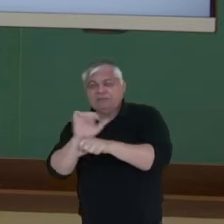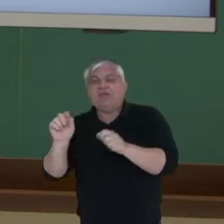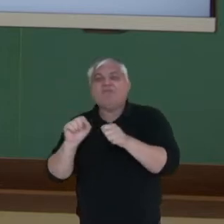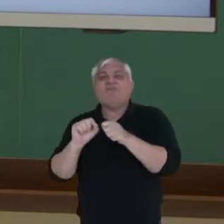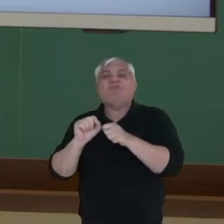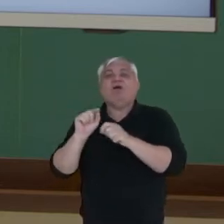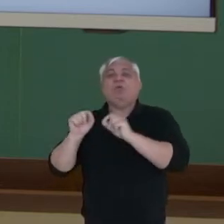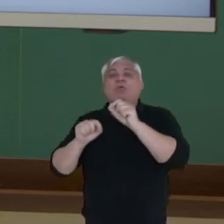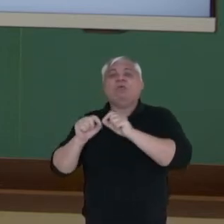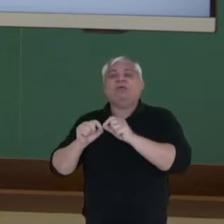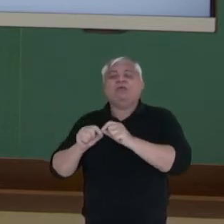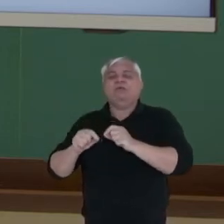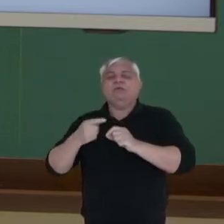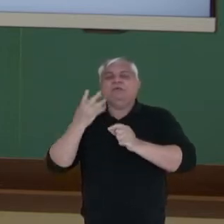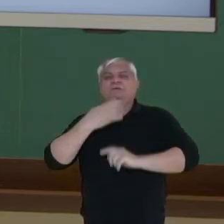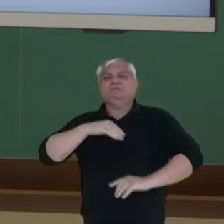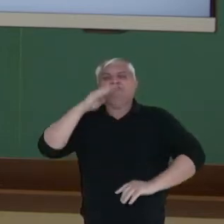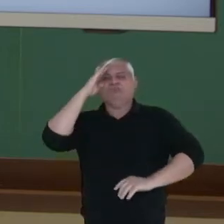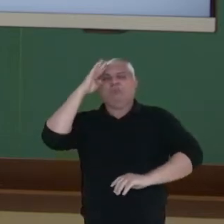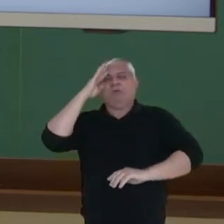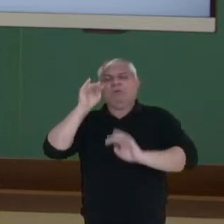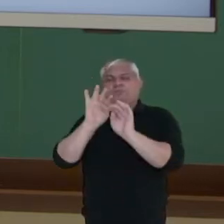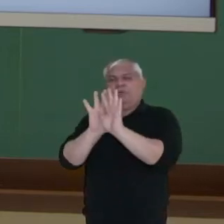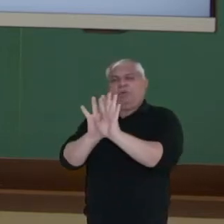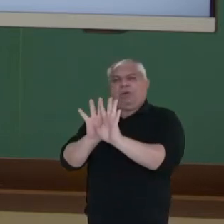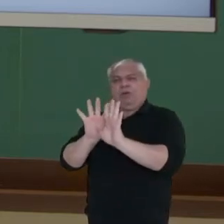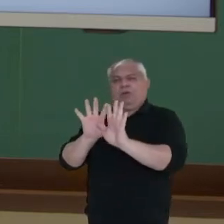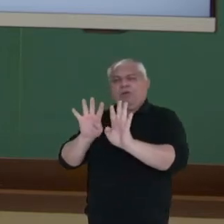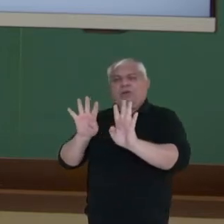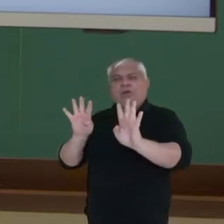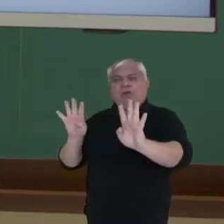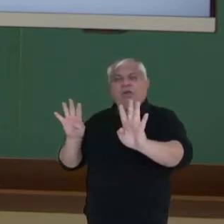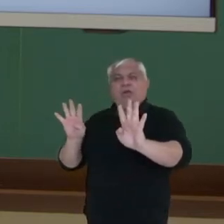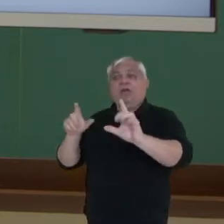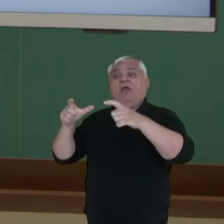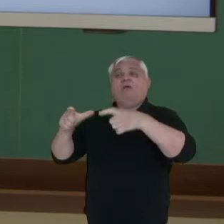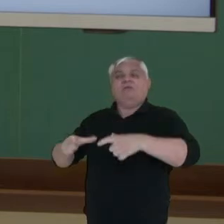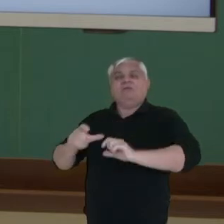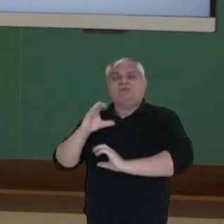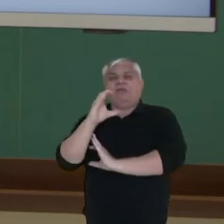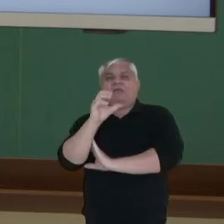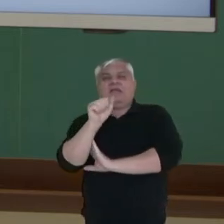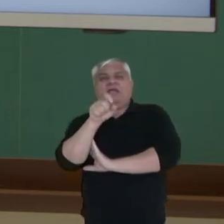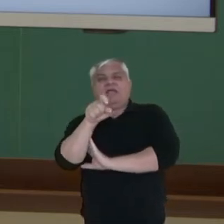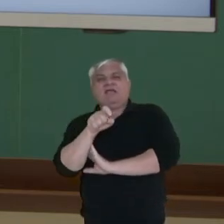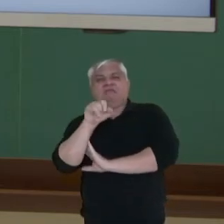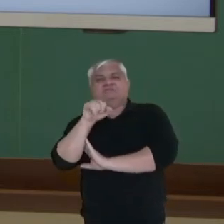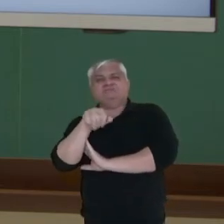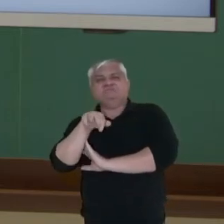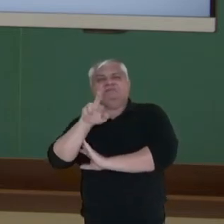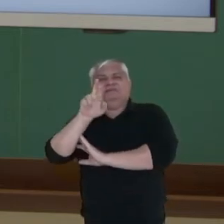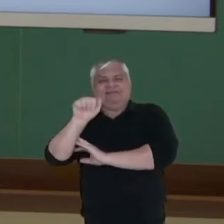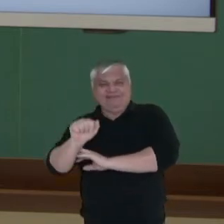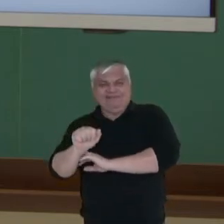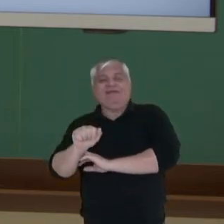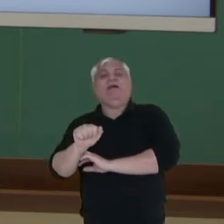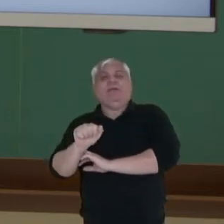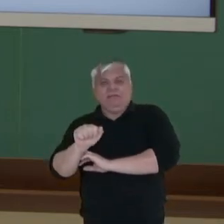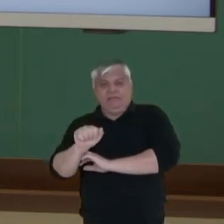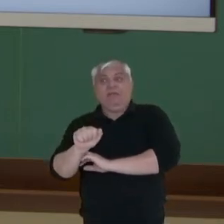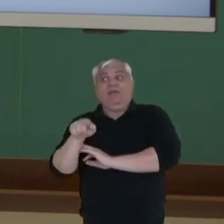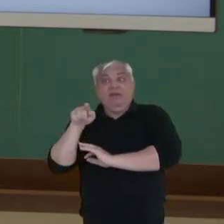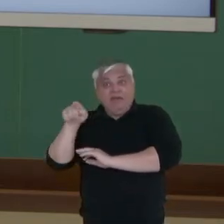grande parte do seu exército na área da Caxemira. A Caxemira hoje é